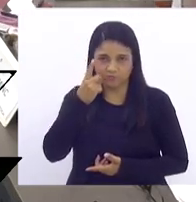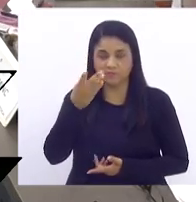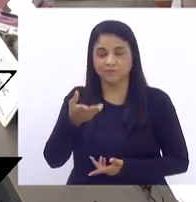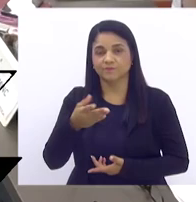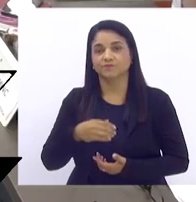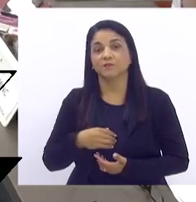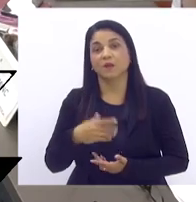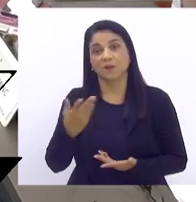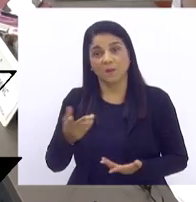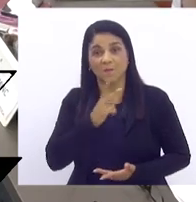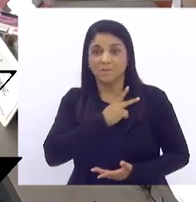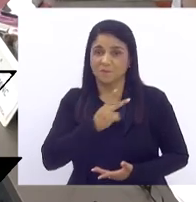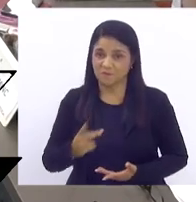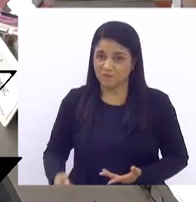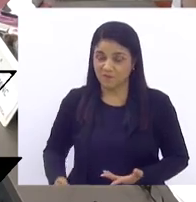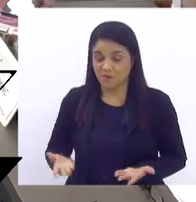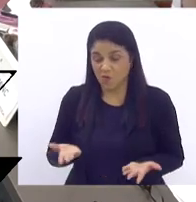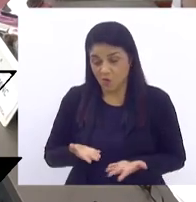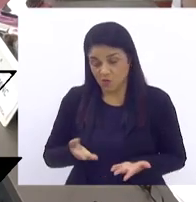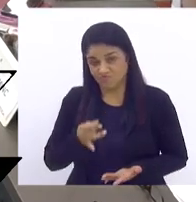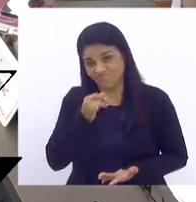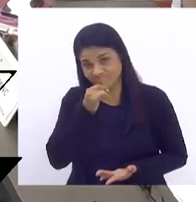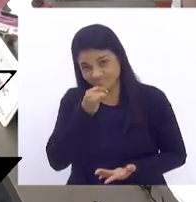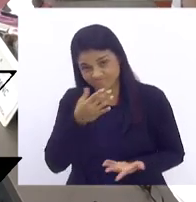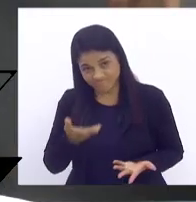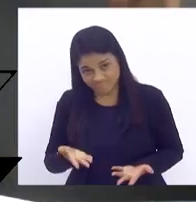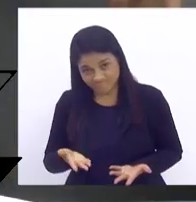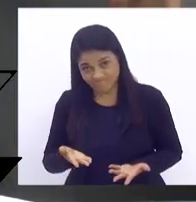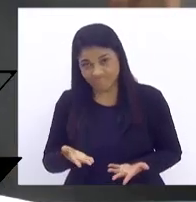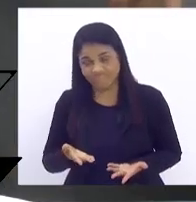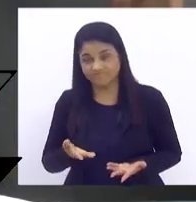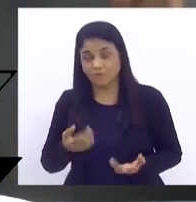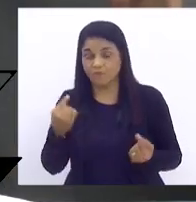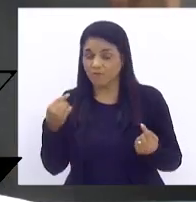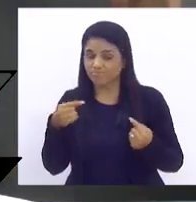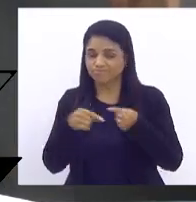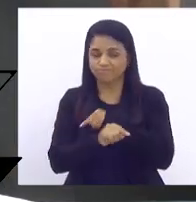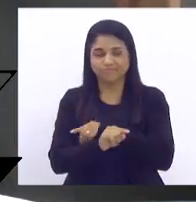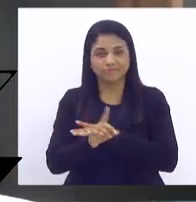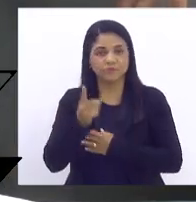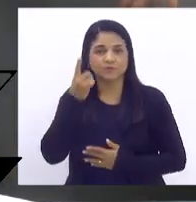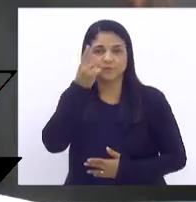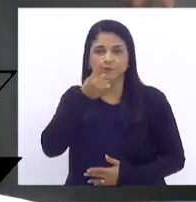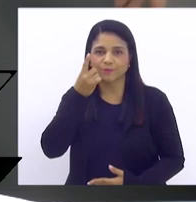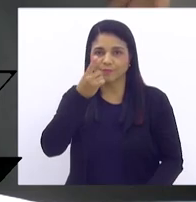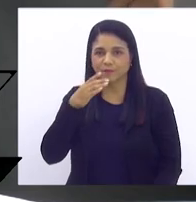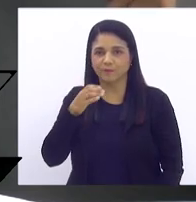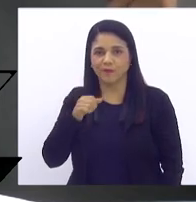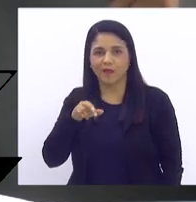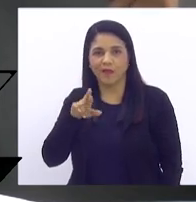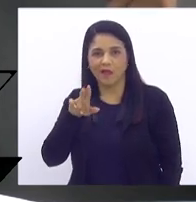hoje eu, infelizmente, vou divergir do deputado Carlos Mink,